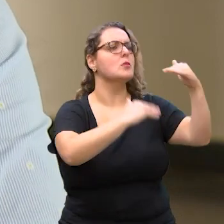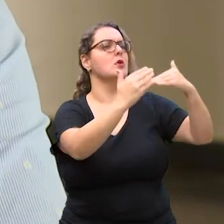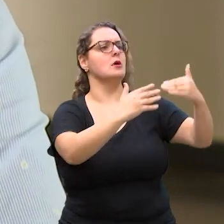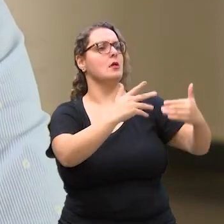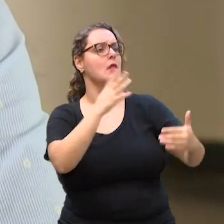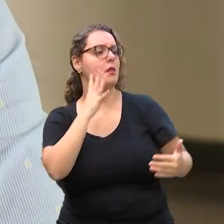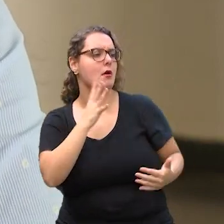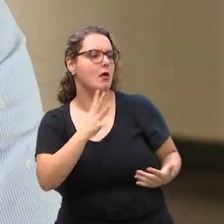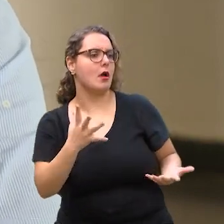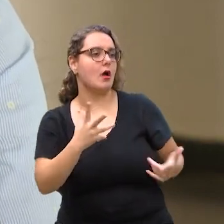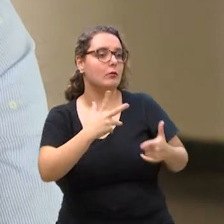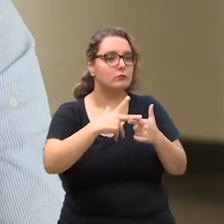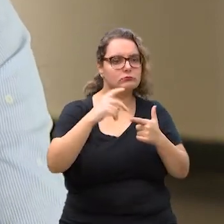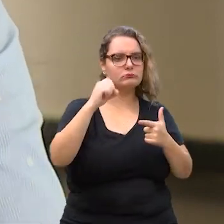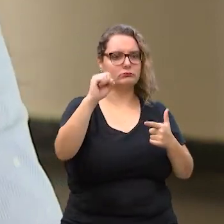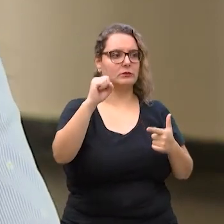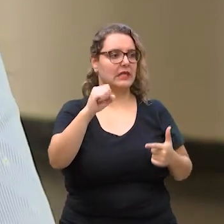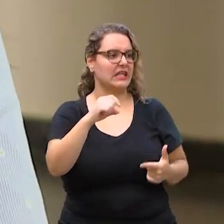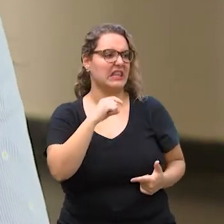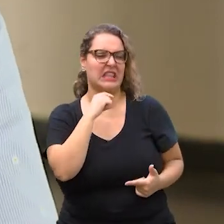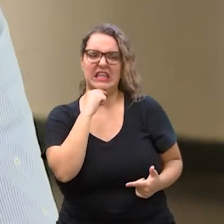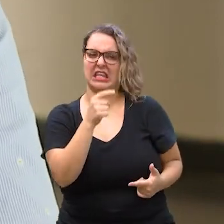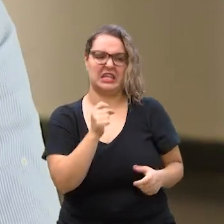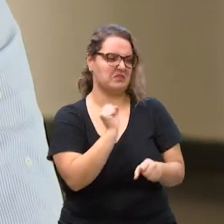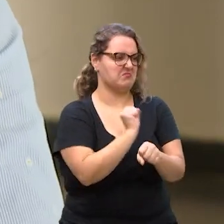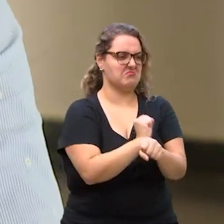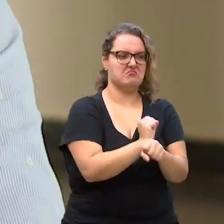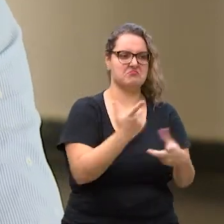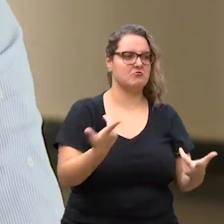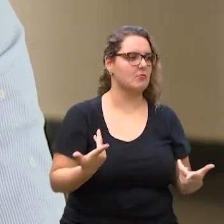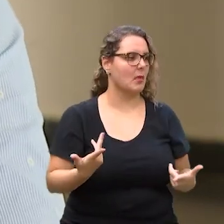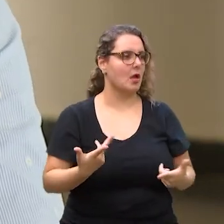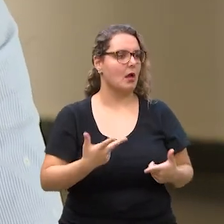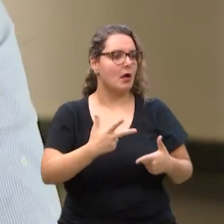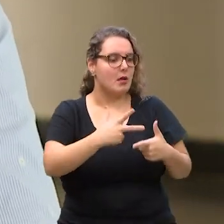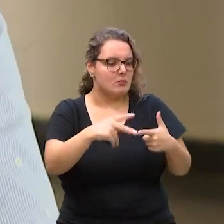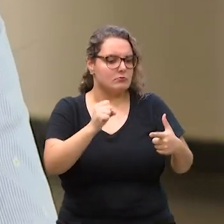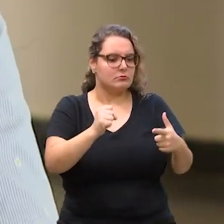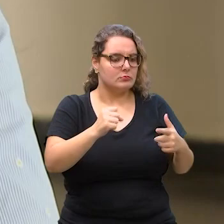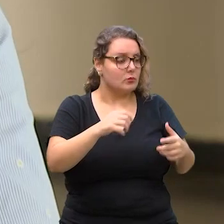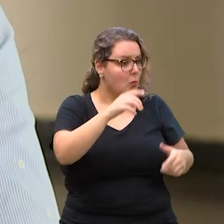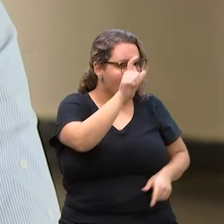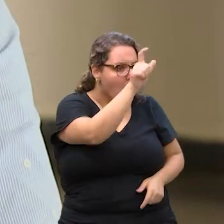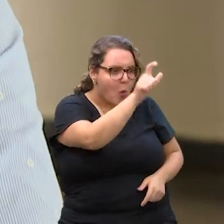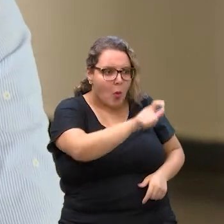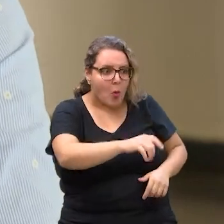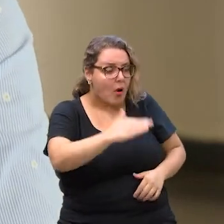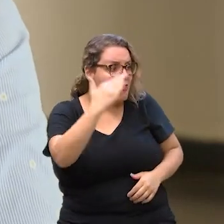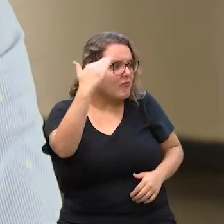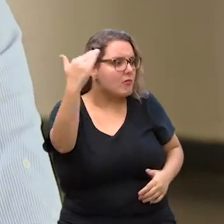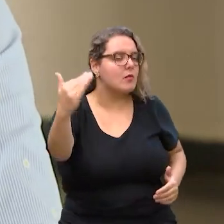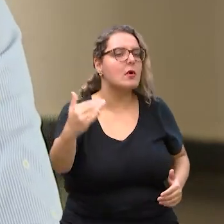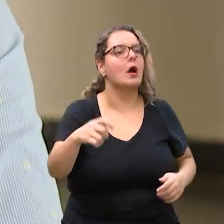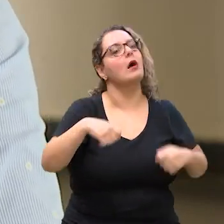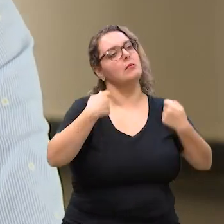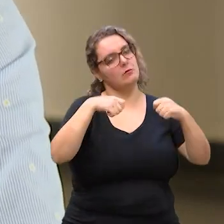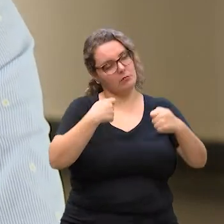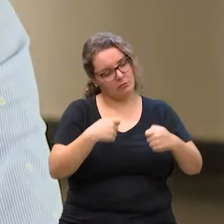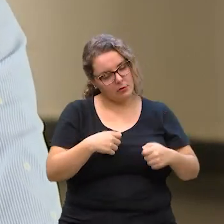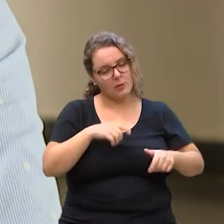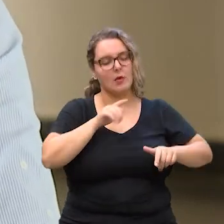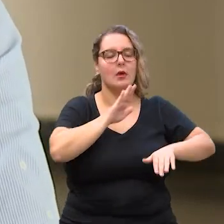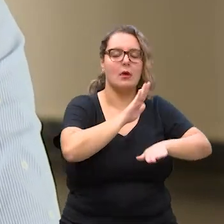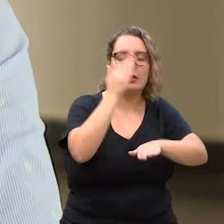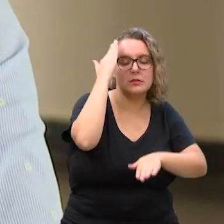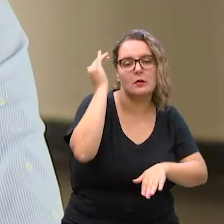muito interessante, e aí ele ganha algo que ninguém esperava que ele ganhasse, ele surge ali como atleta revelação, e ele tem que aprender a lidar com um monte de